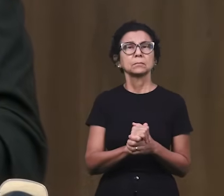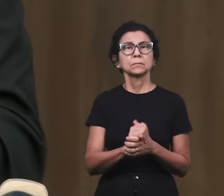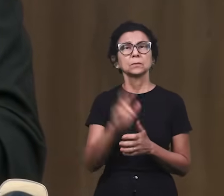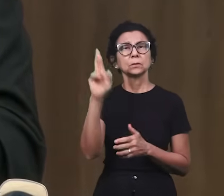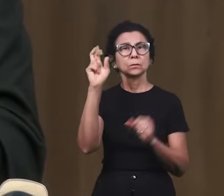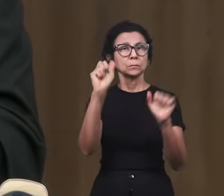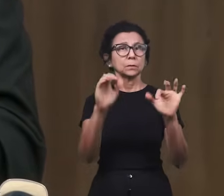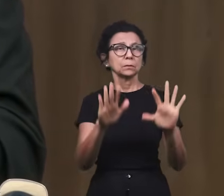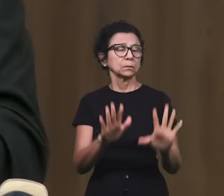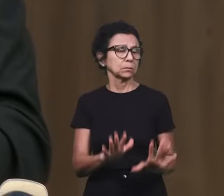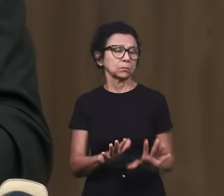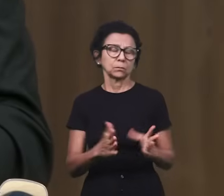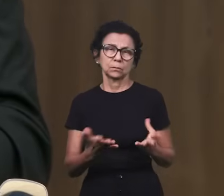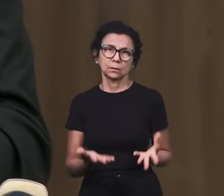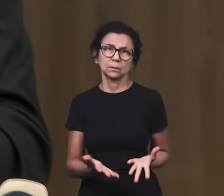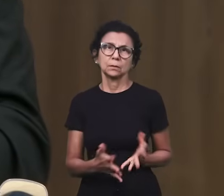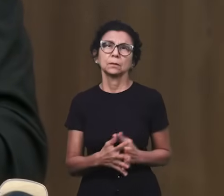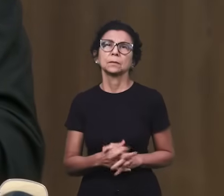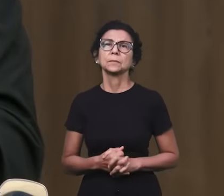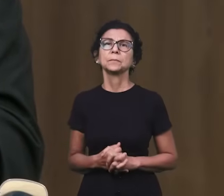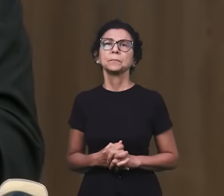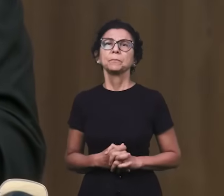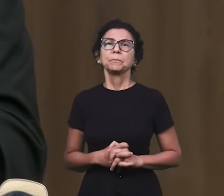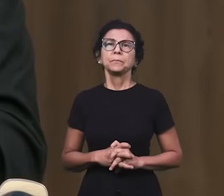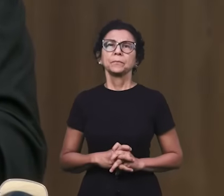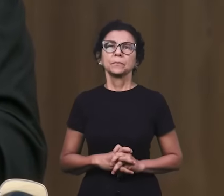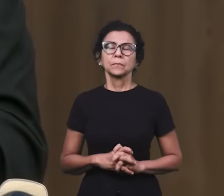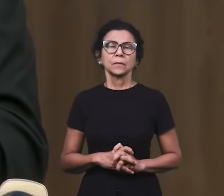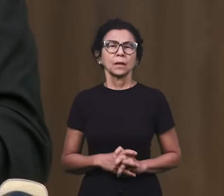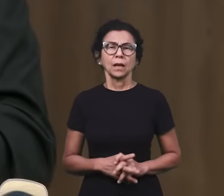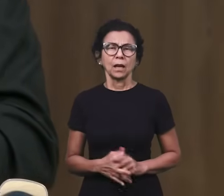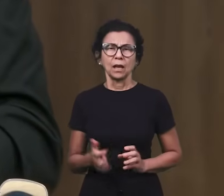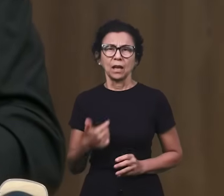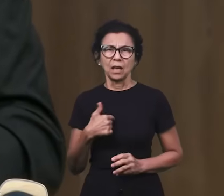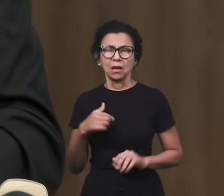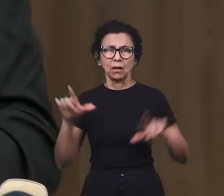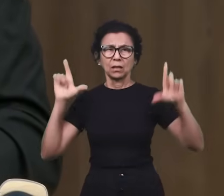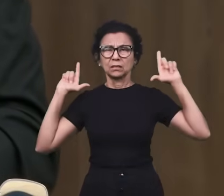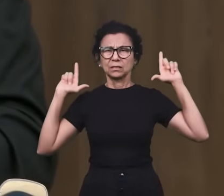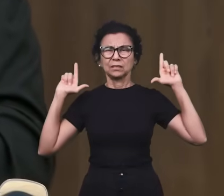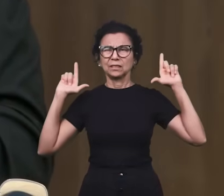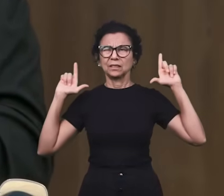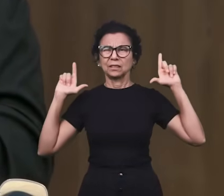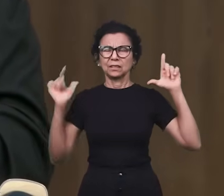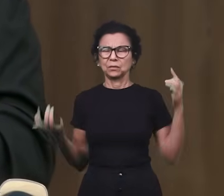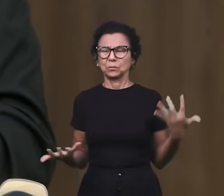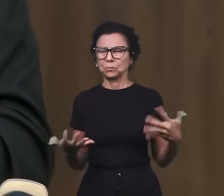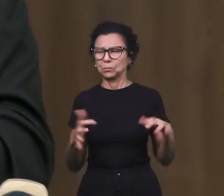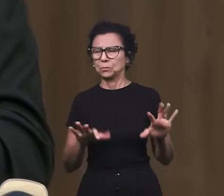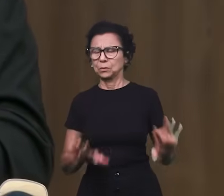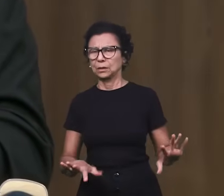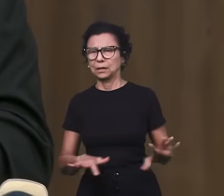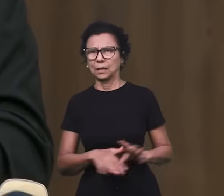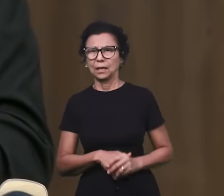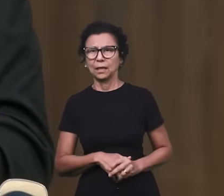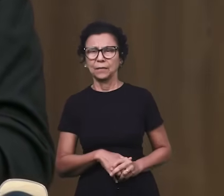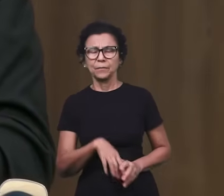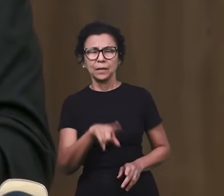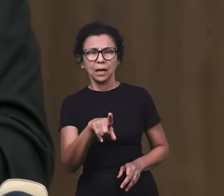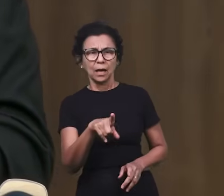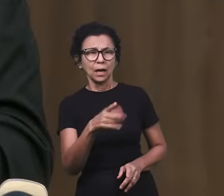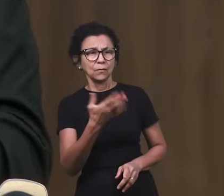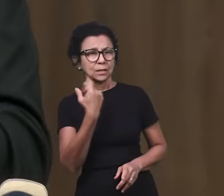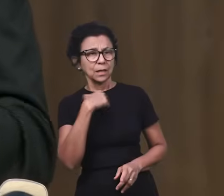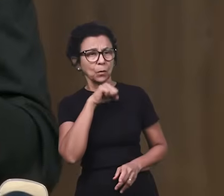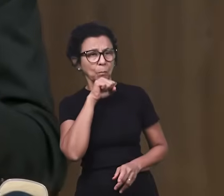egos. Sem egos. Não, a minha função aqui agora não é aparecer. Né? Não tem nem nome às vezes. Você é o pai